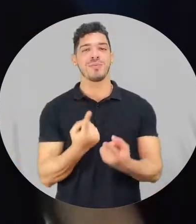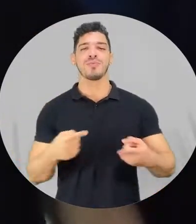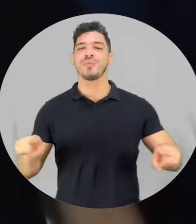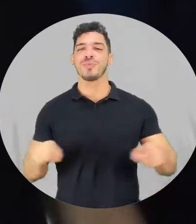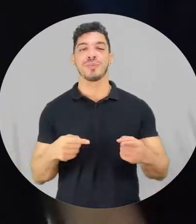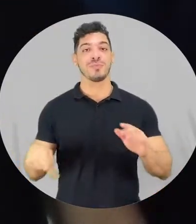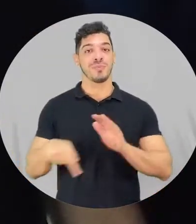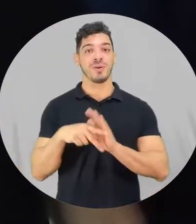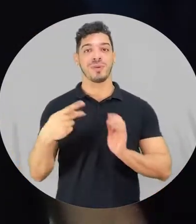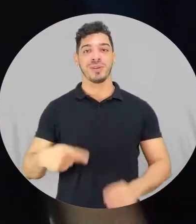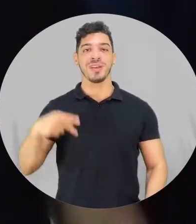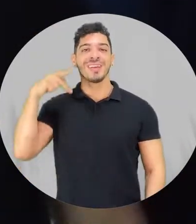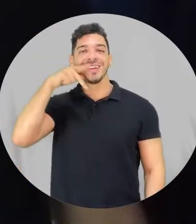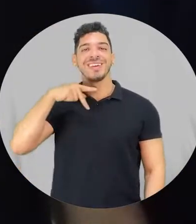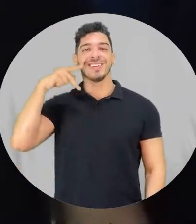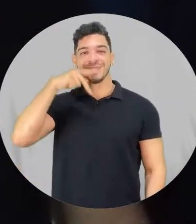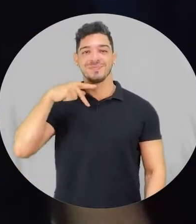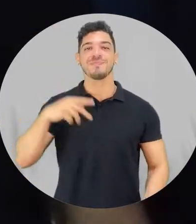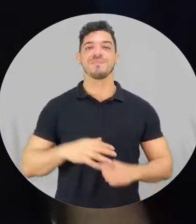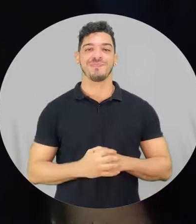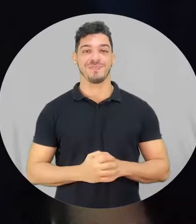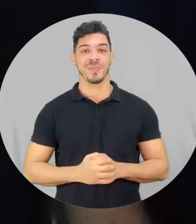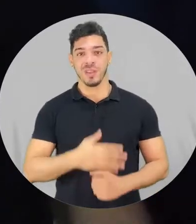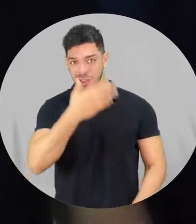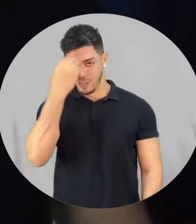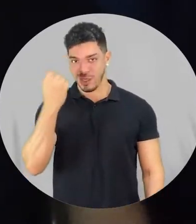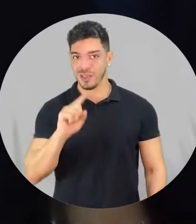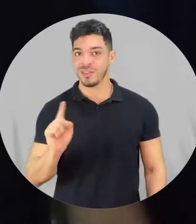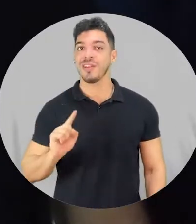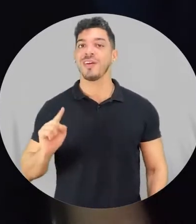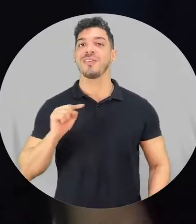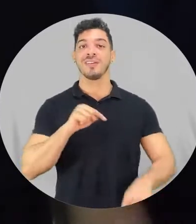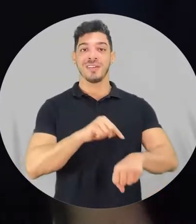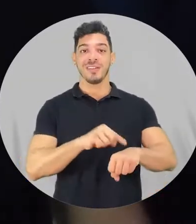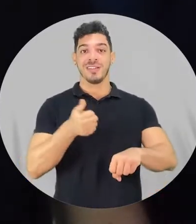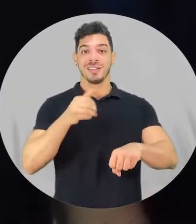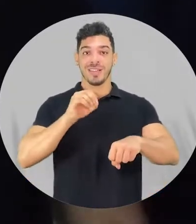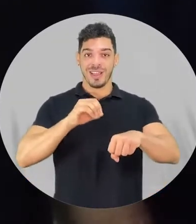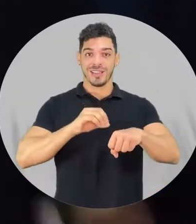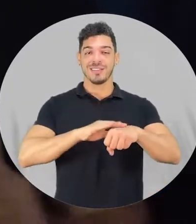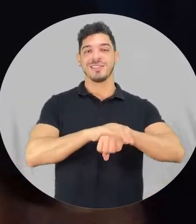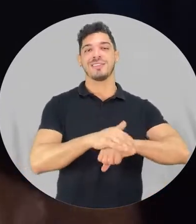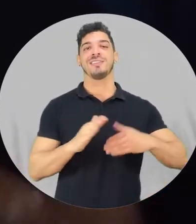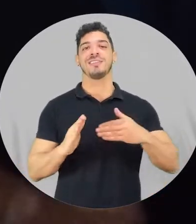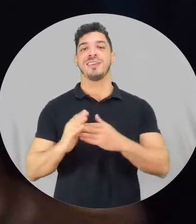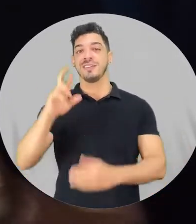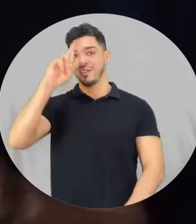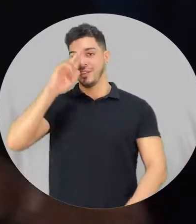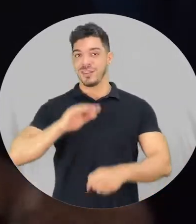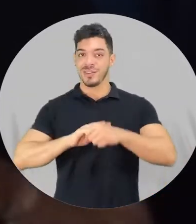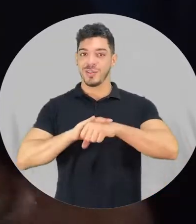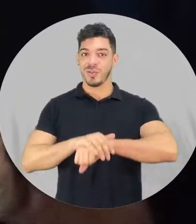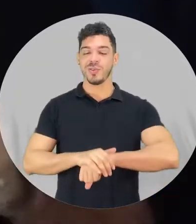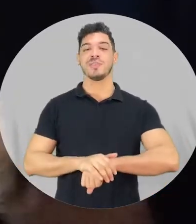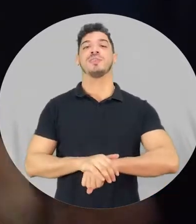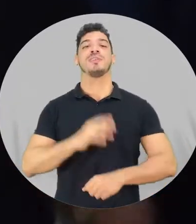cena paraibana. Não esquece não, das 10 à meia-noite na Rádio Tabajara,